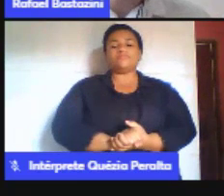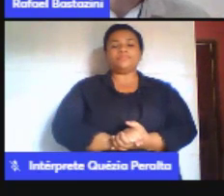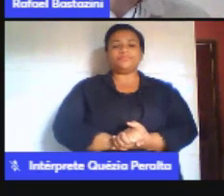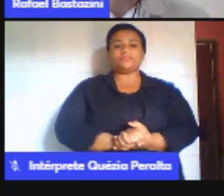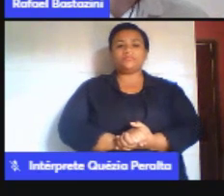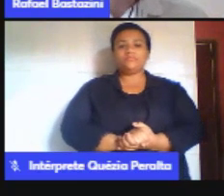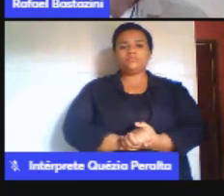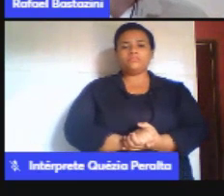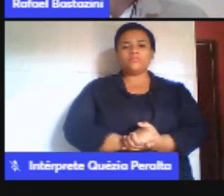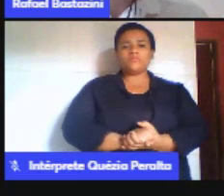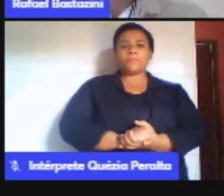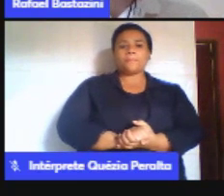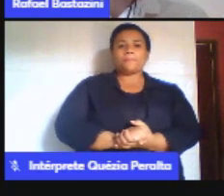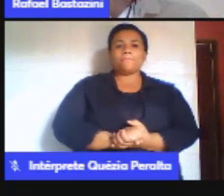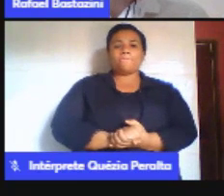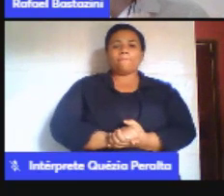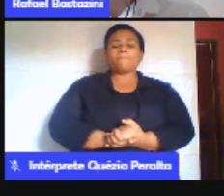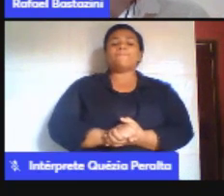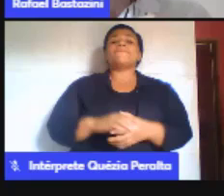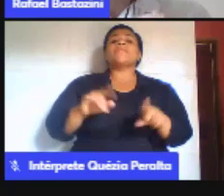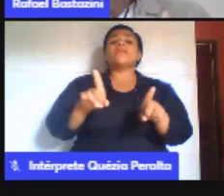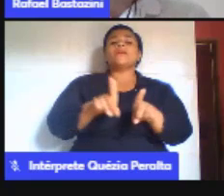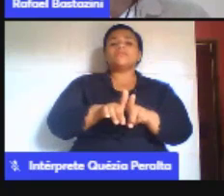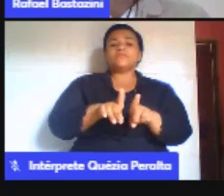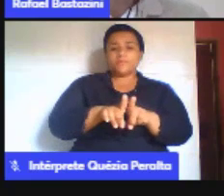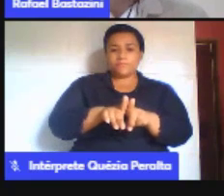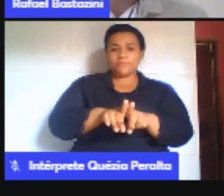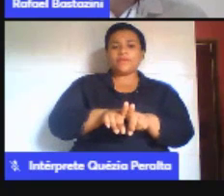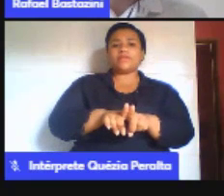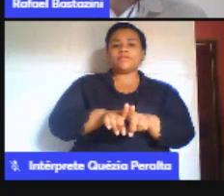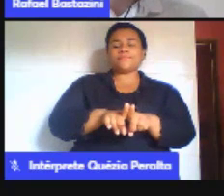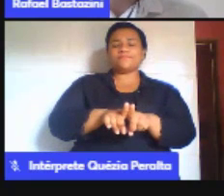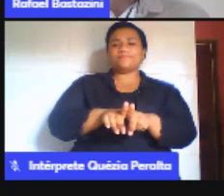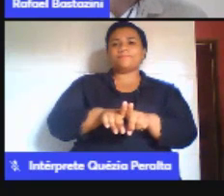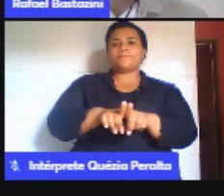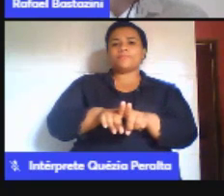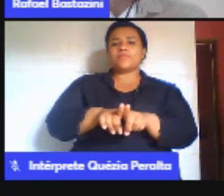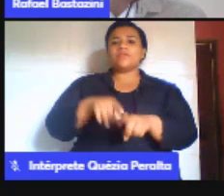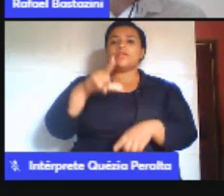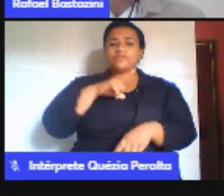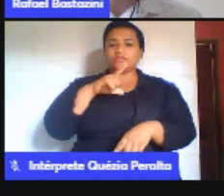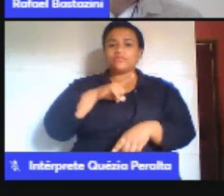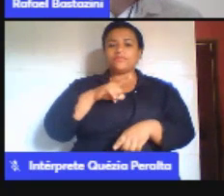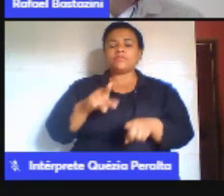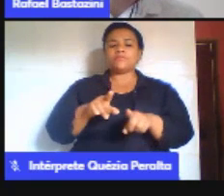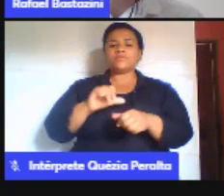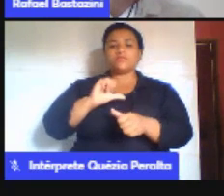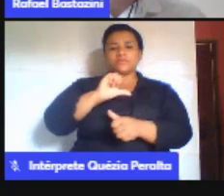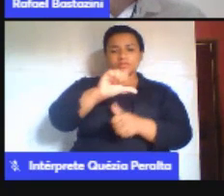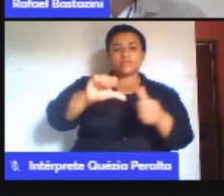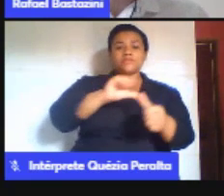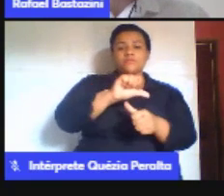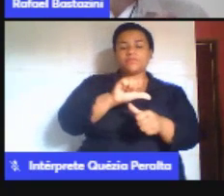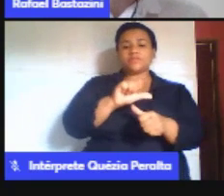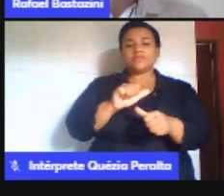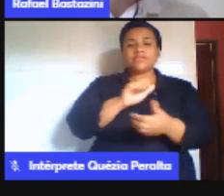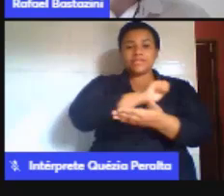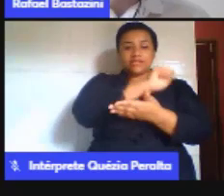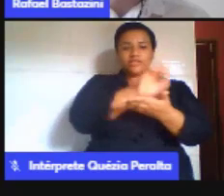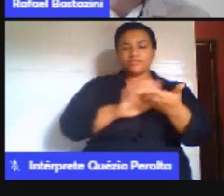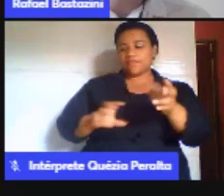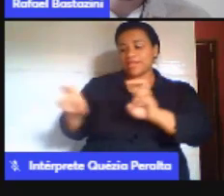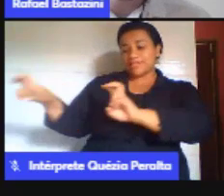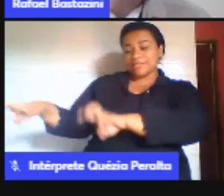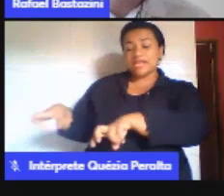teve também aquilo que ficou conhecido como o processo de modernização do campo ou das atividades agrícolas, que